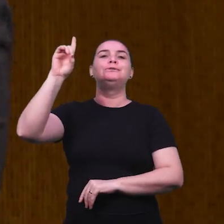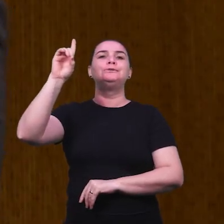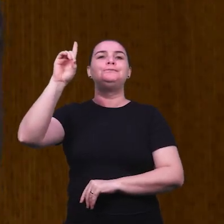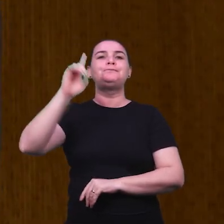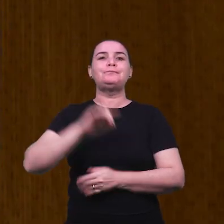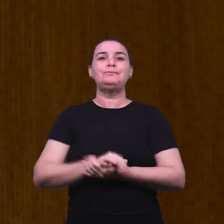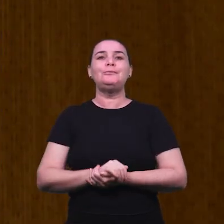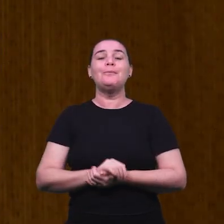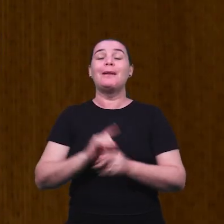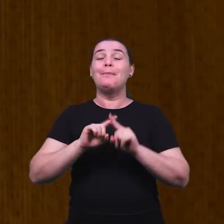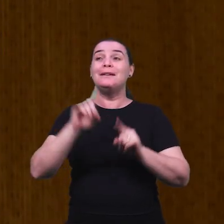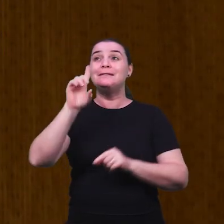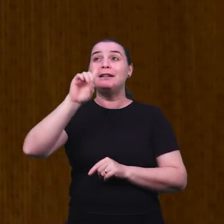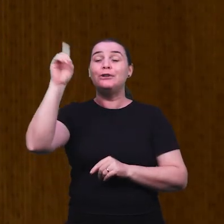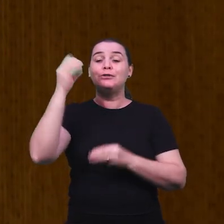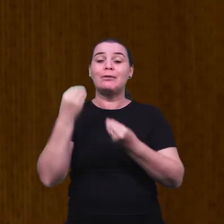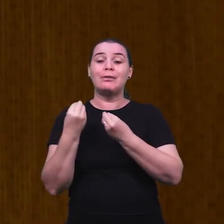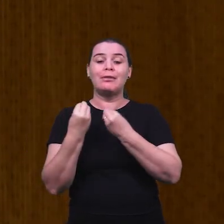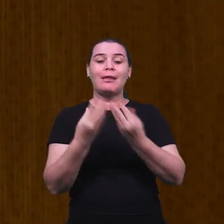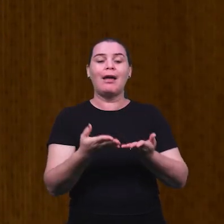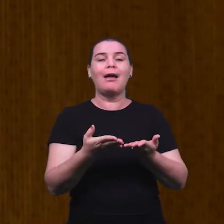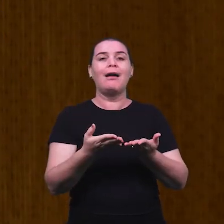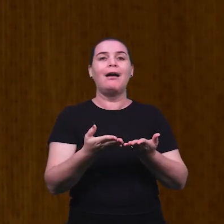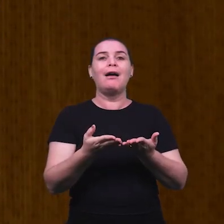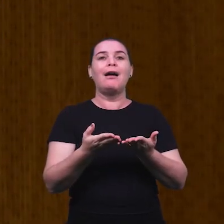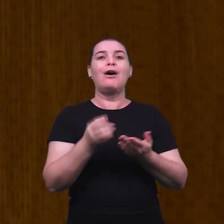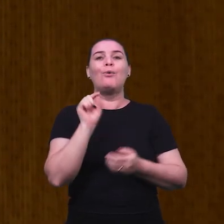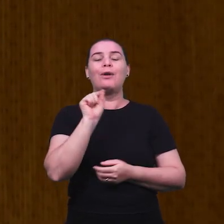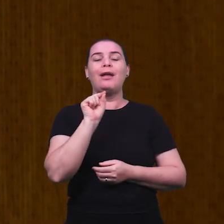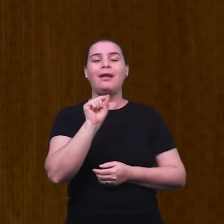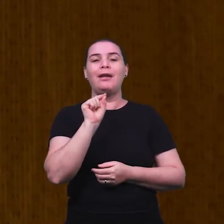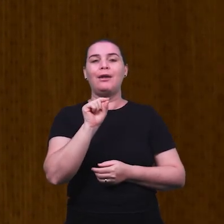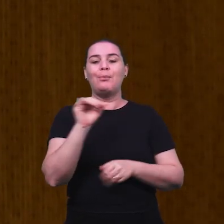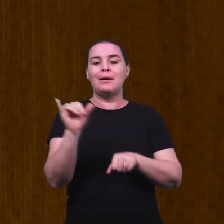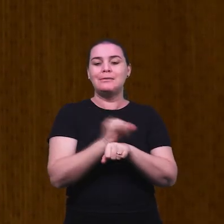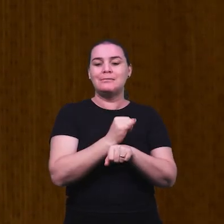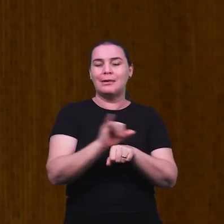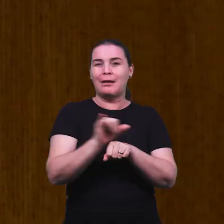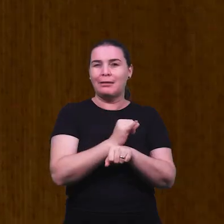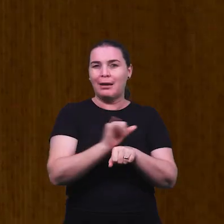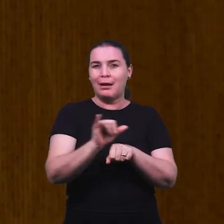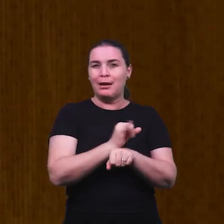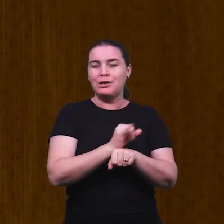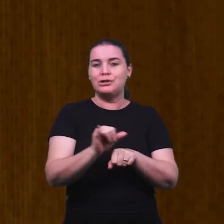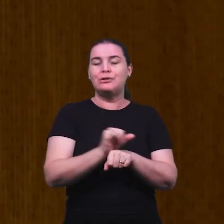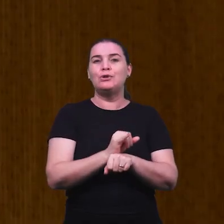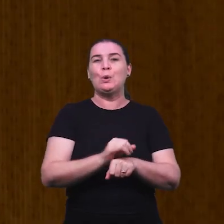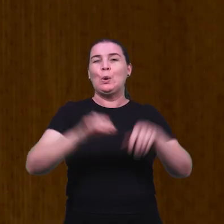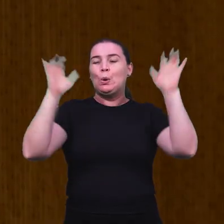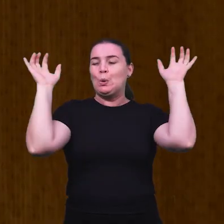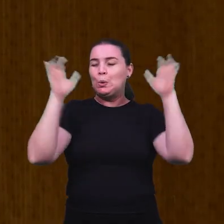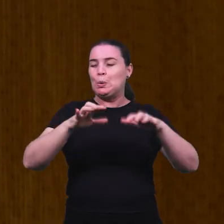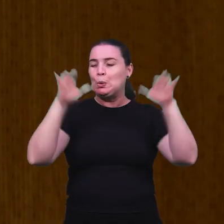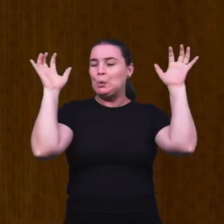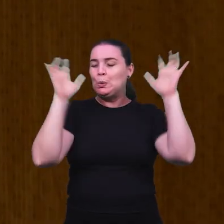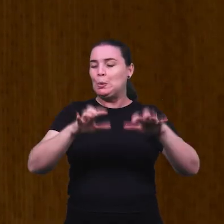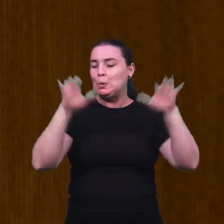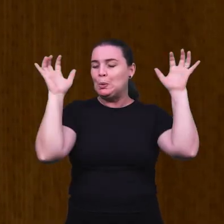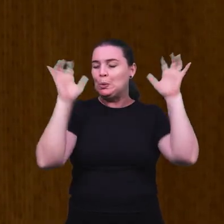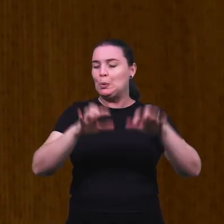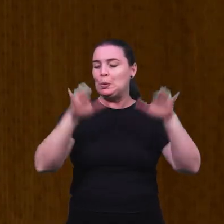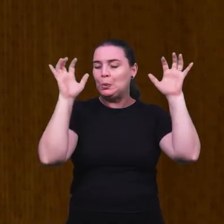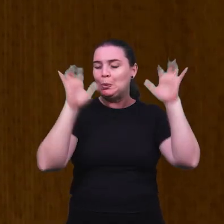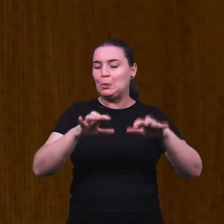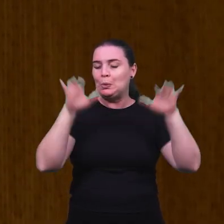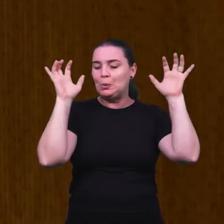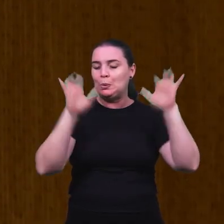ele manda um remédio, que é o dilúvio. Agora vamos começar do zero, né? Então aí o projeto